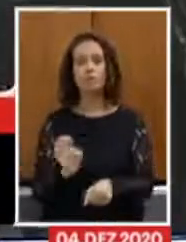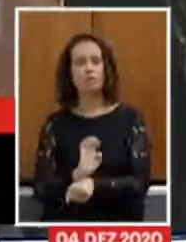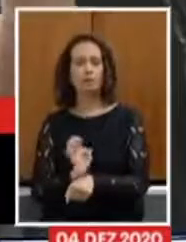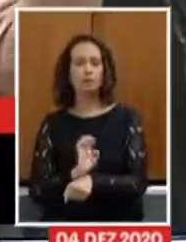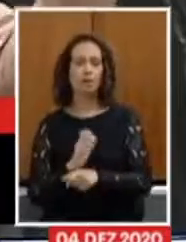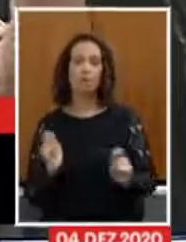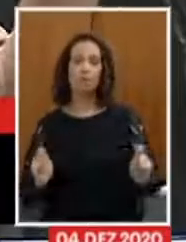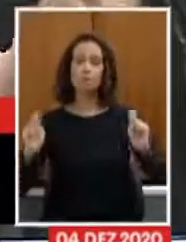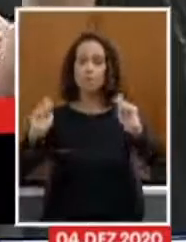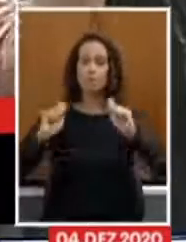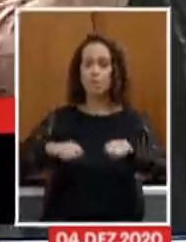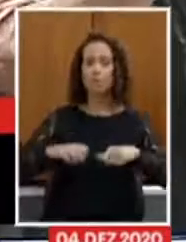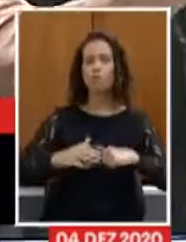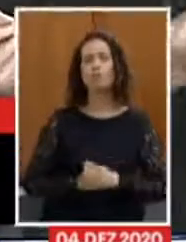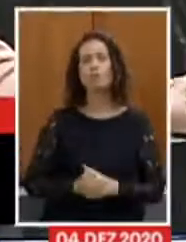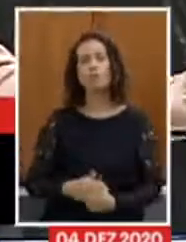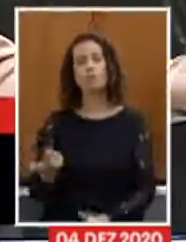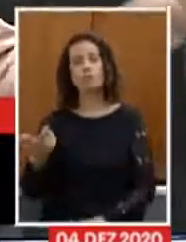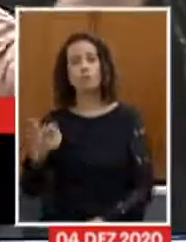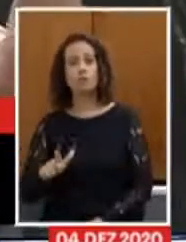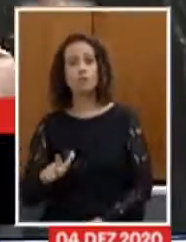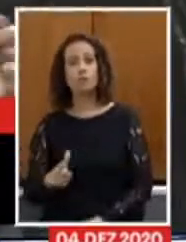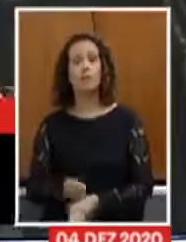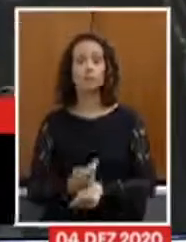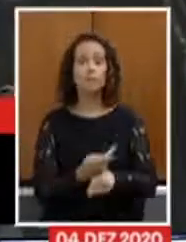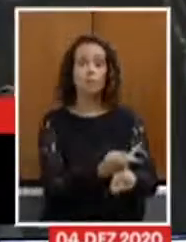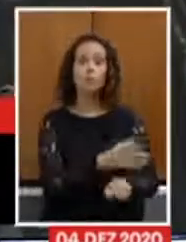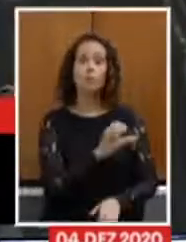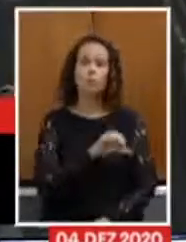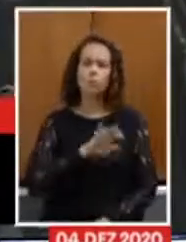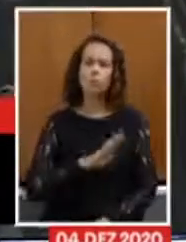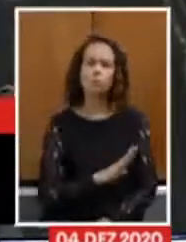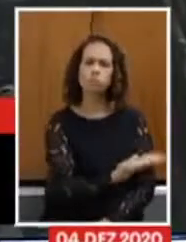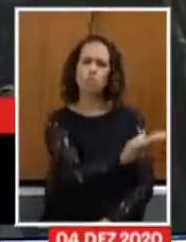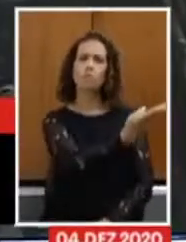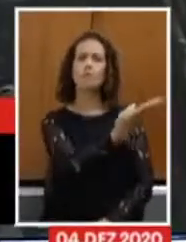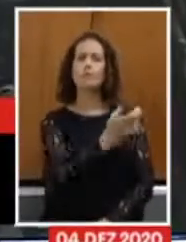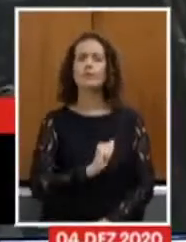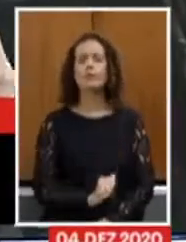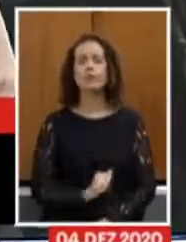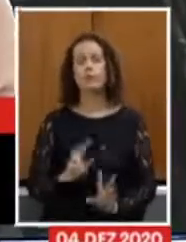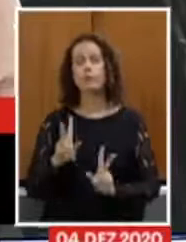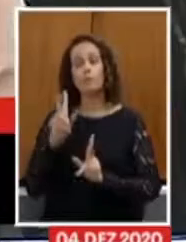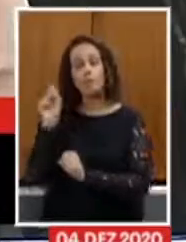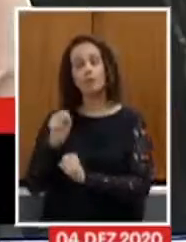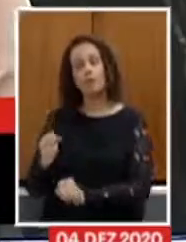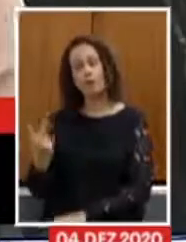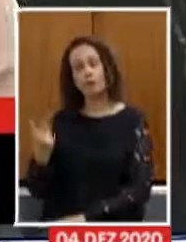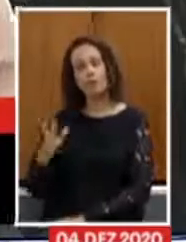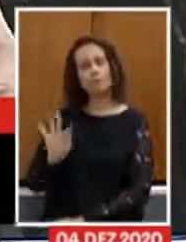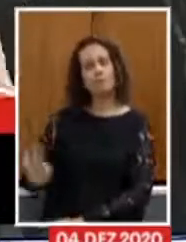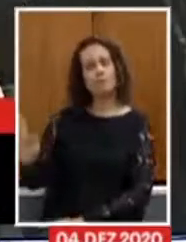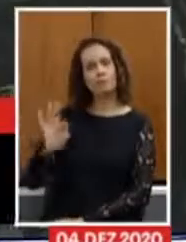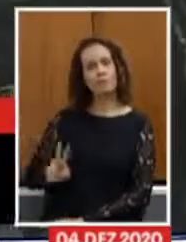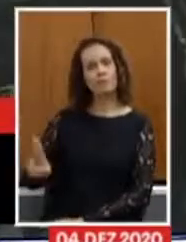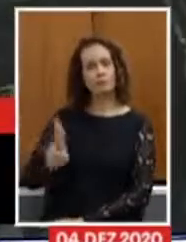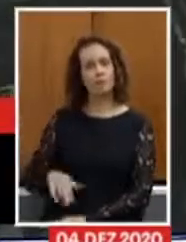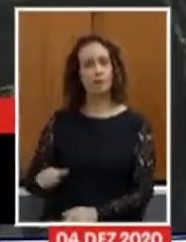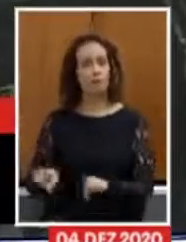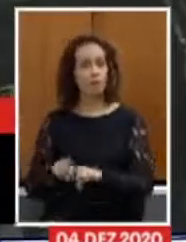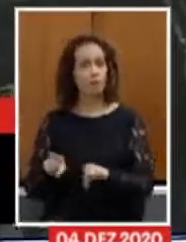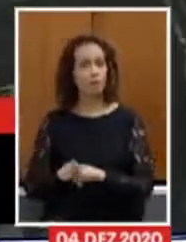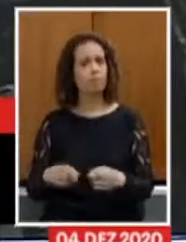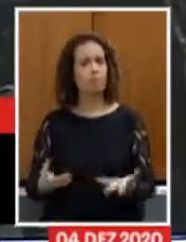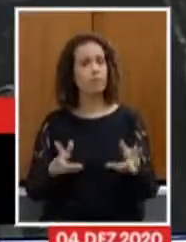possa recorrer a esses 9 bilhões para que ele possa fortalecer a nossa UENG e a nossa Unimontes. Da mesma forma, a